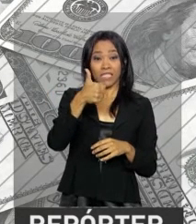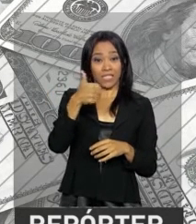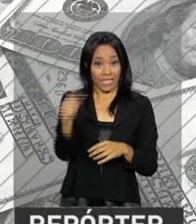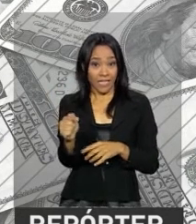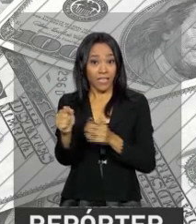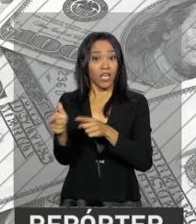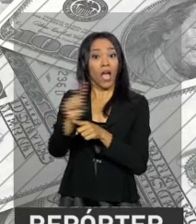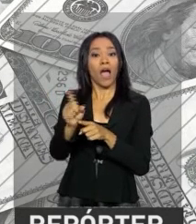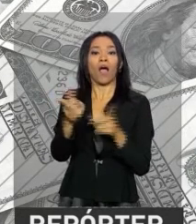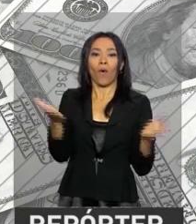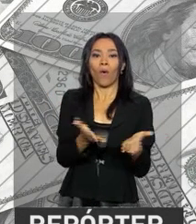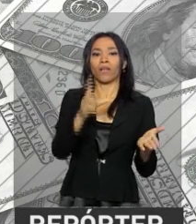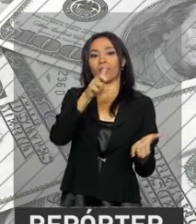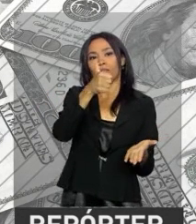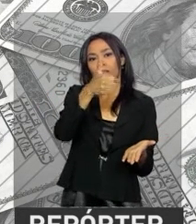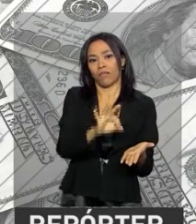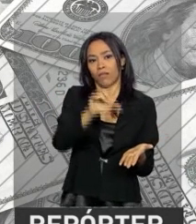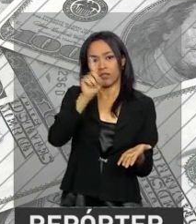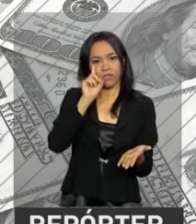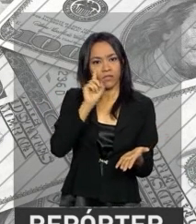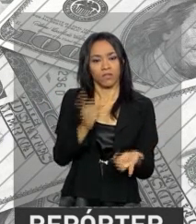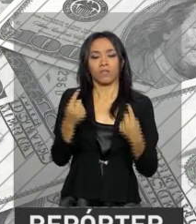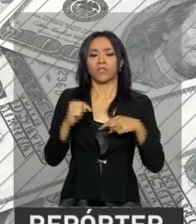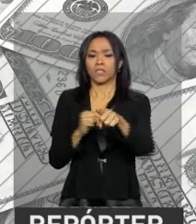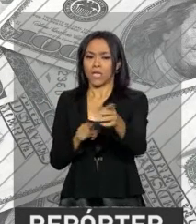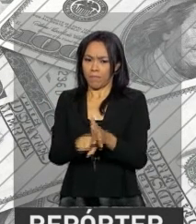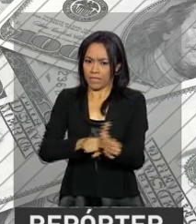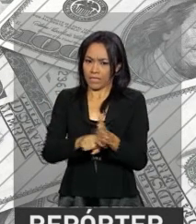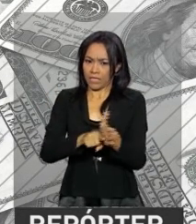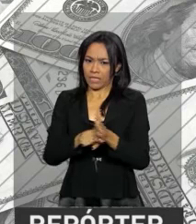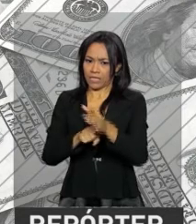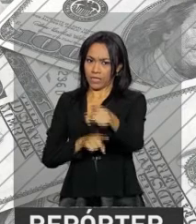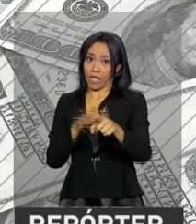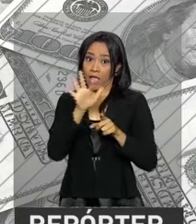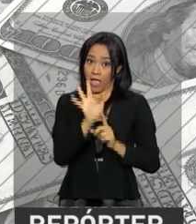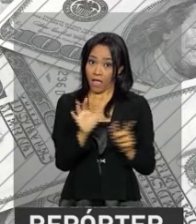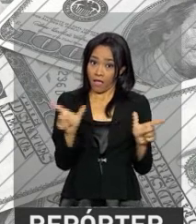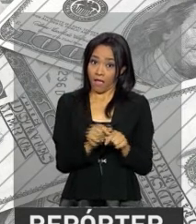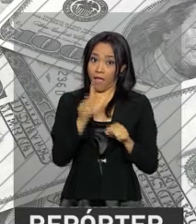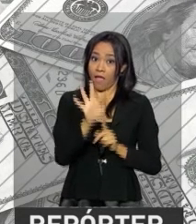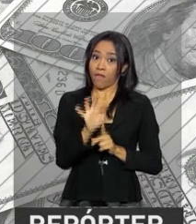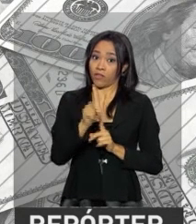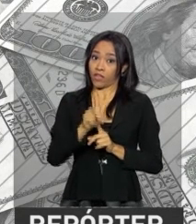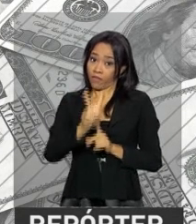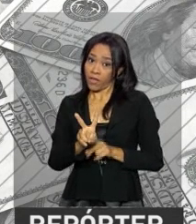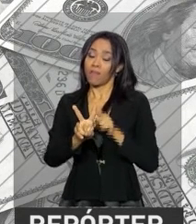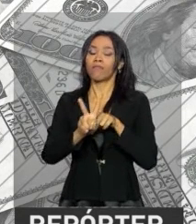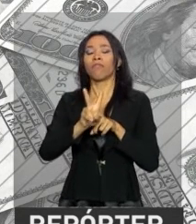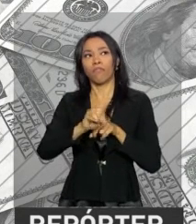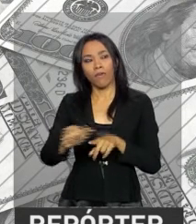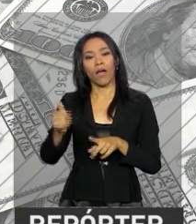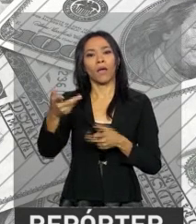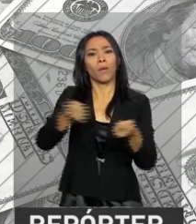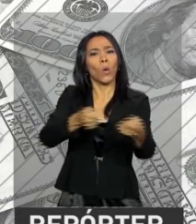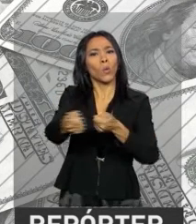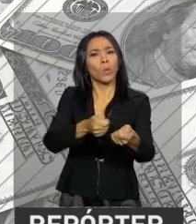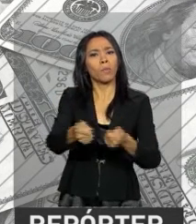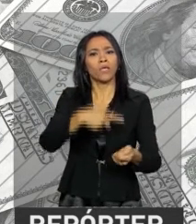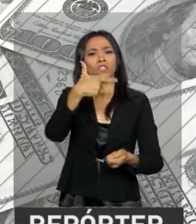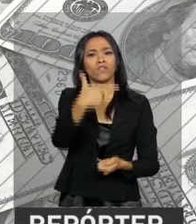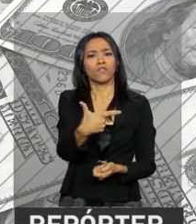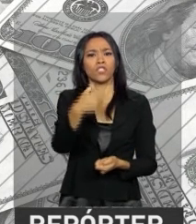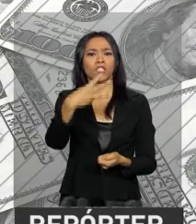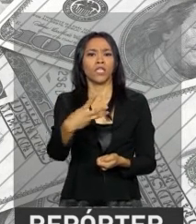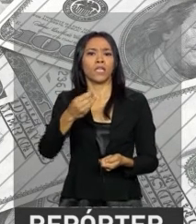estimativas da fundação getúlio vargas apontam que o sistema informatizado vai gerar uma economia de 23